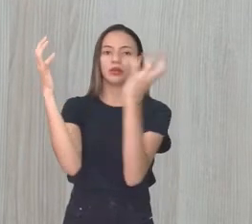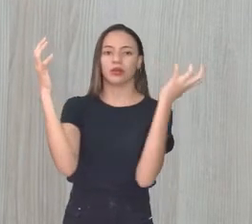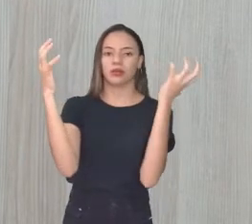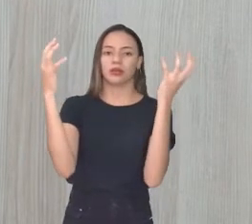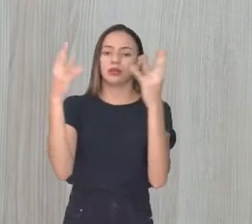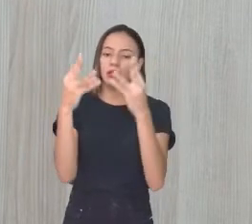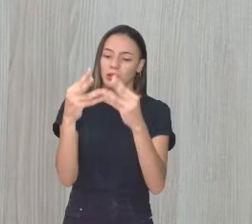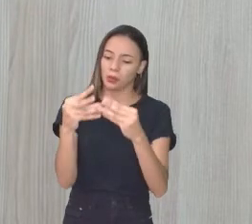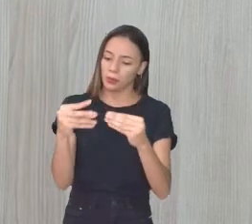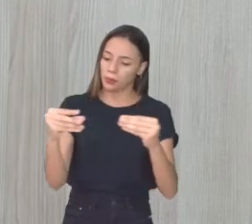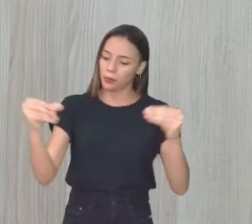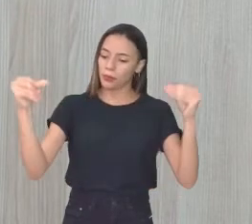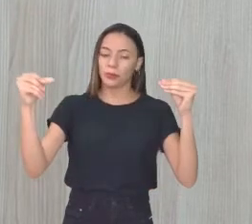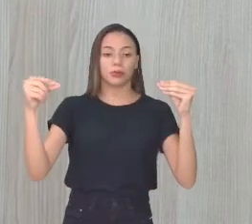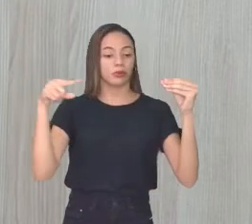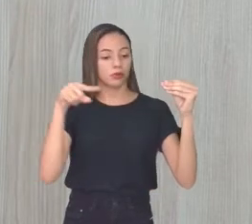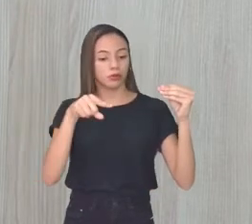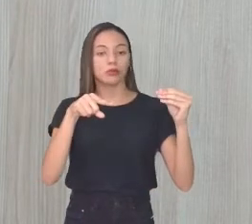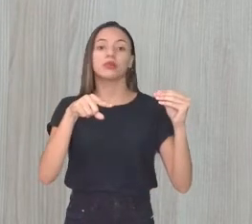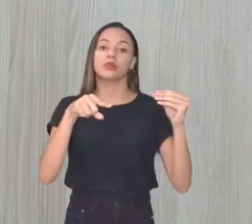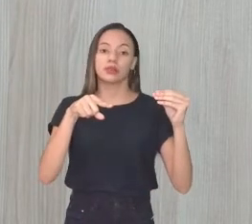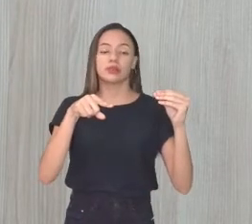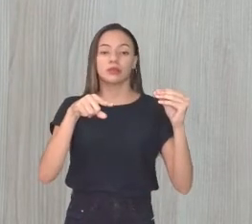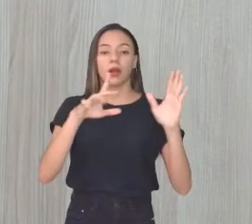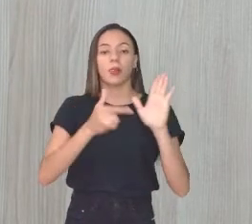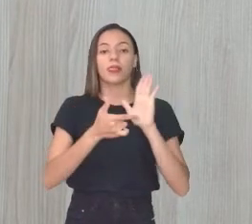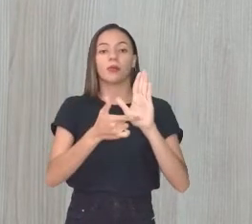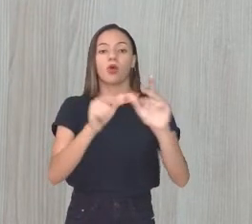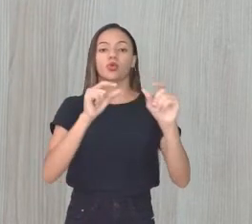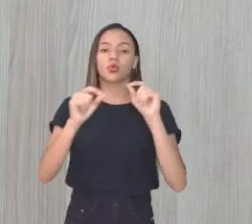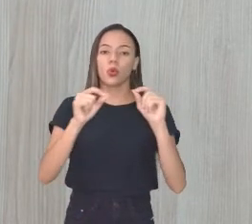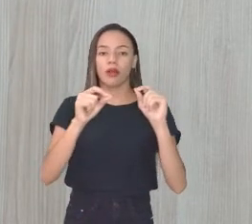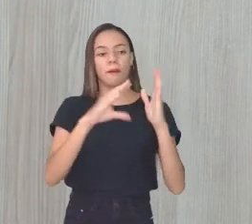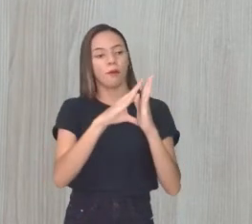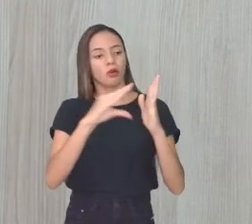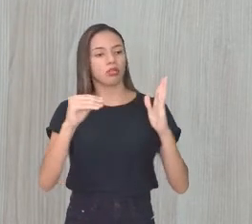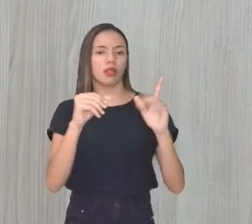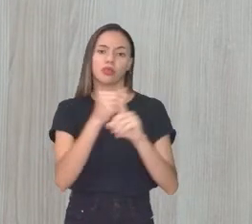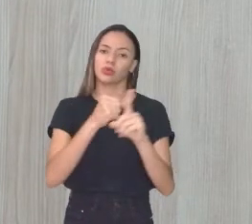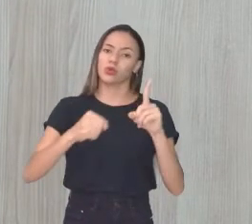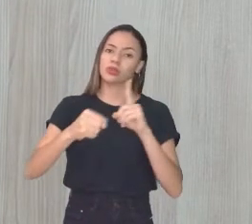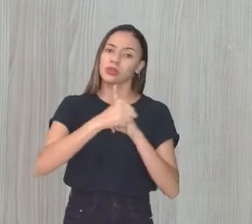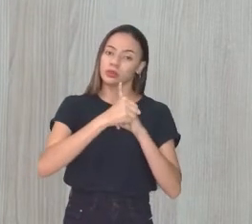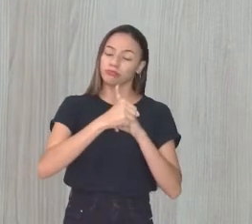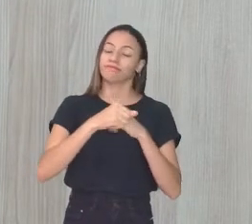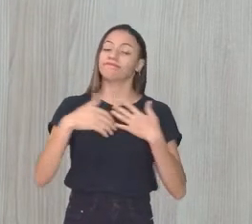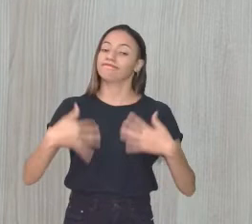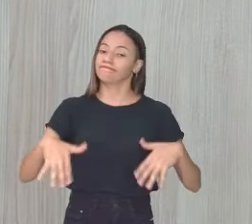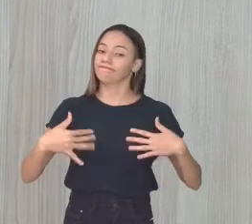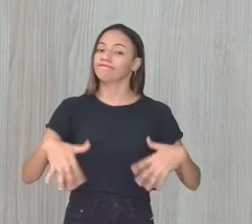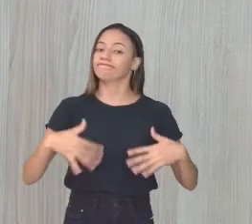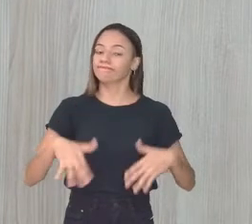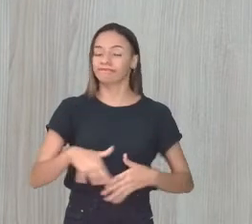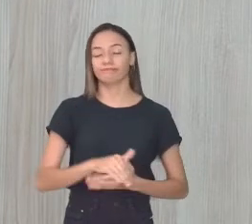ambiente, e isso fala muito desse padrão, desse modelo de sociedade, né? Porque